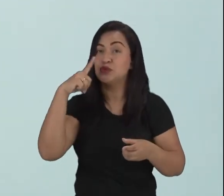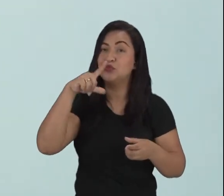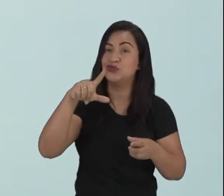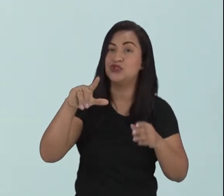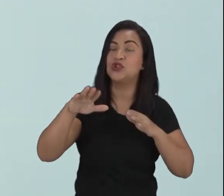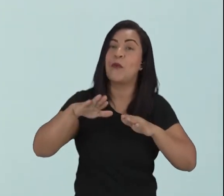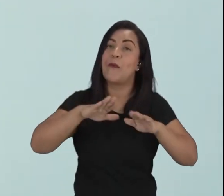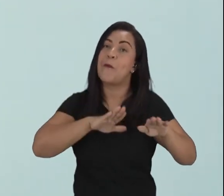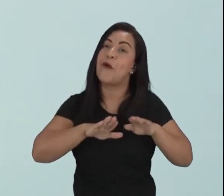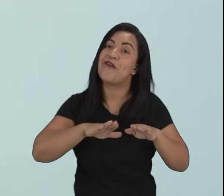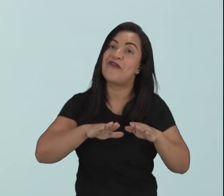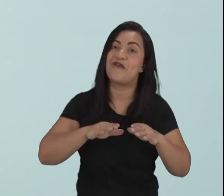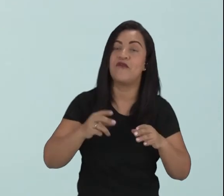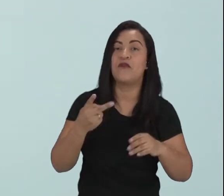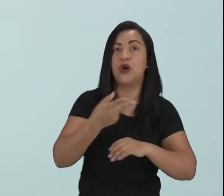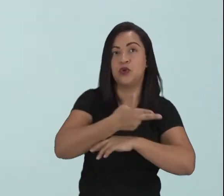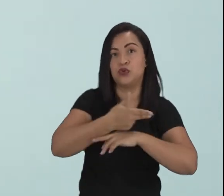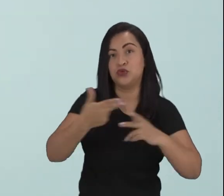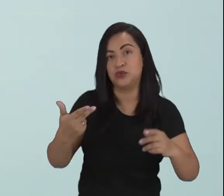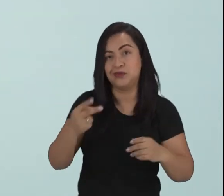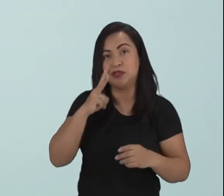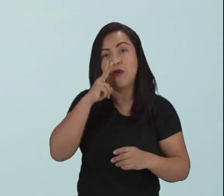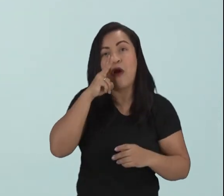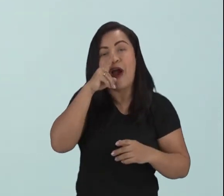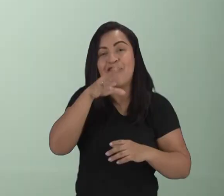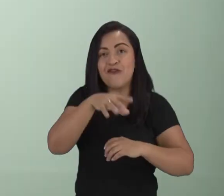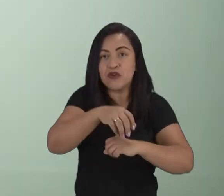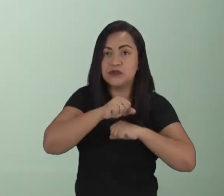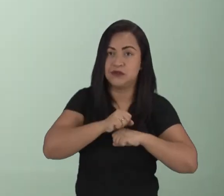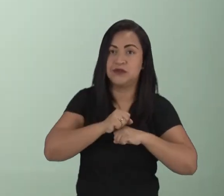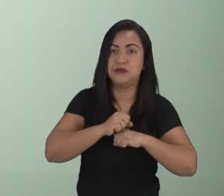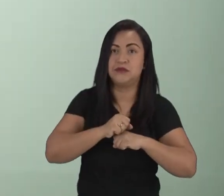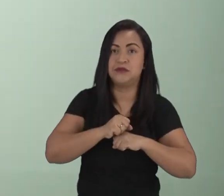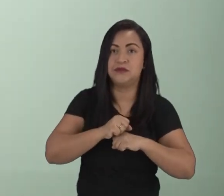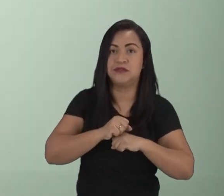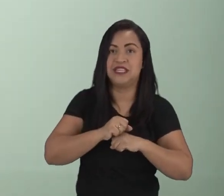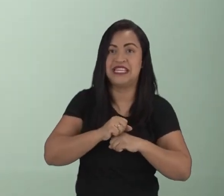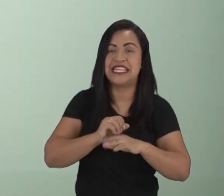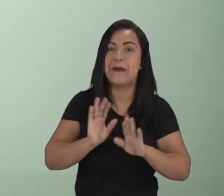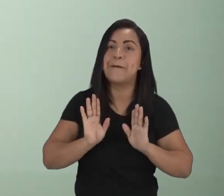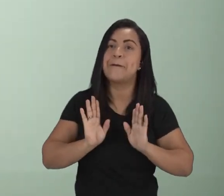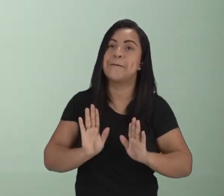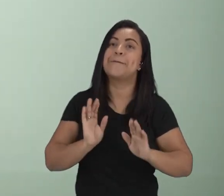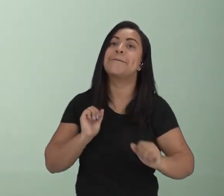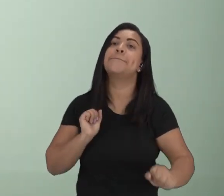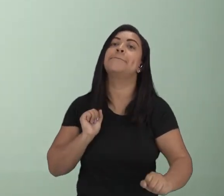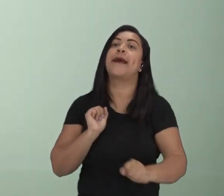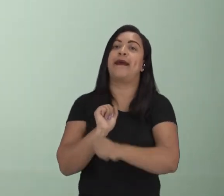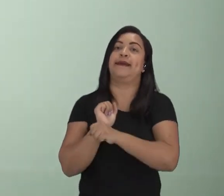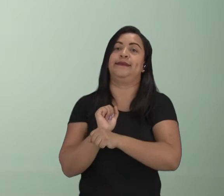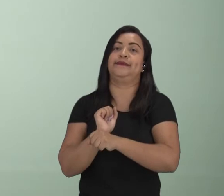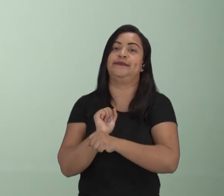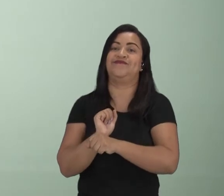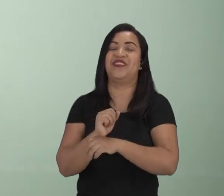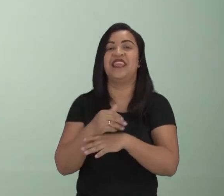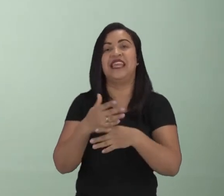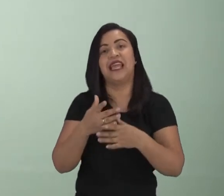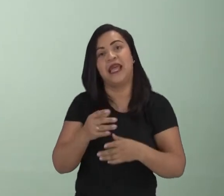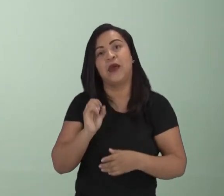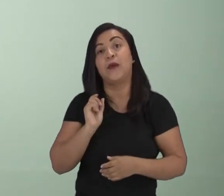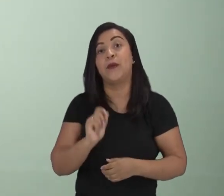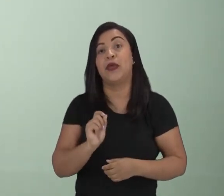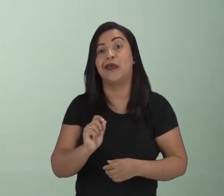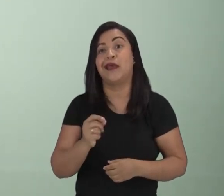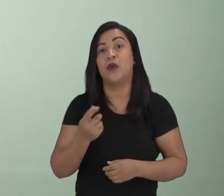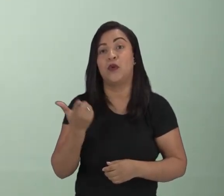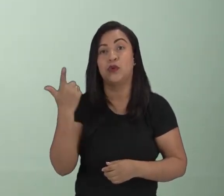corpo, então a força de atrito, ela recebe o nome de força de atrito estática, que é quando eu não